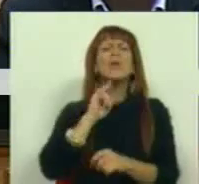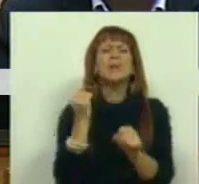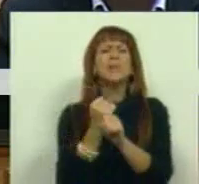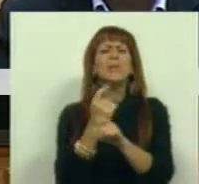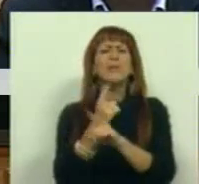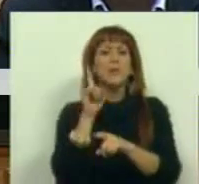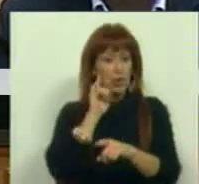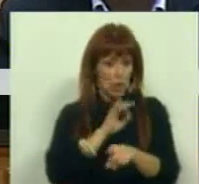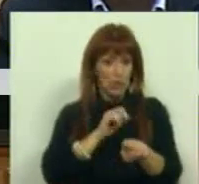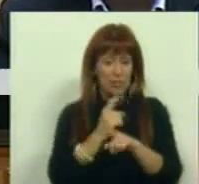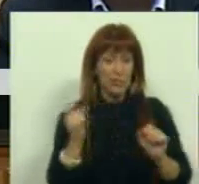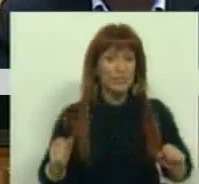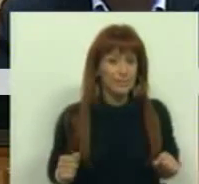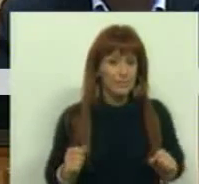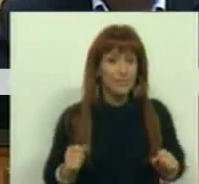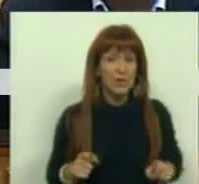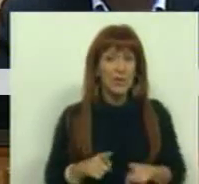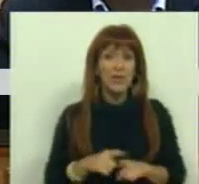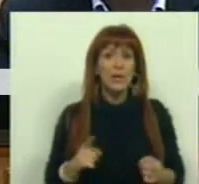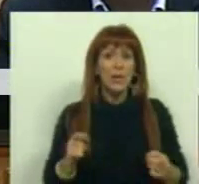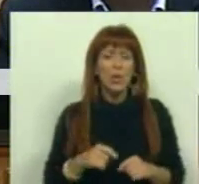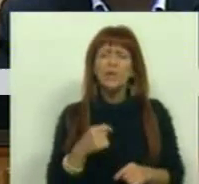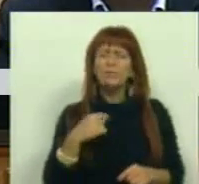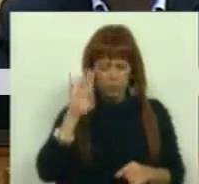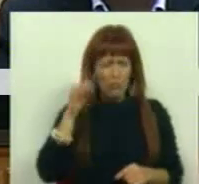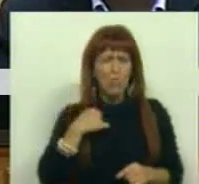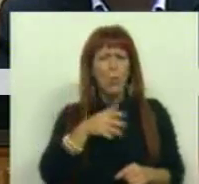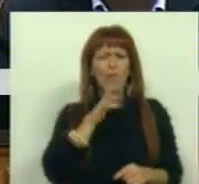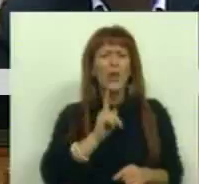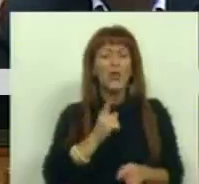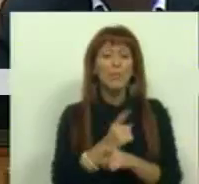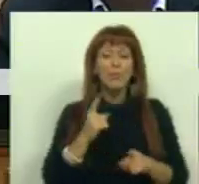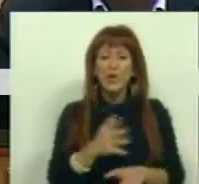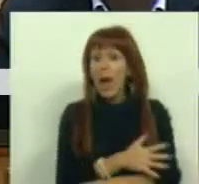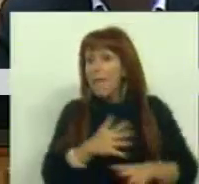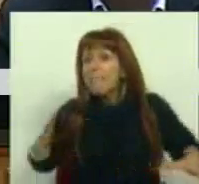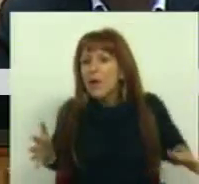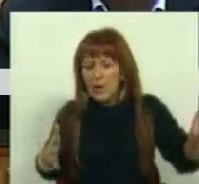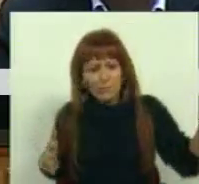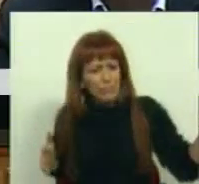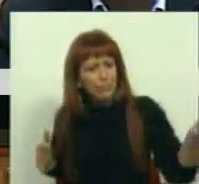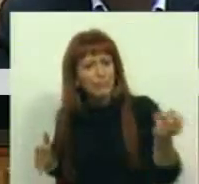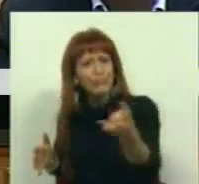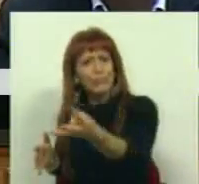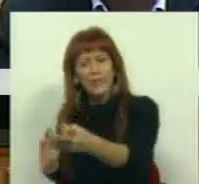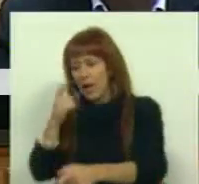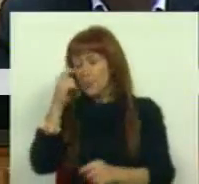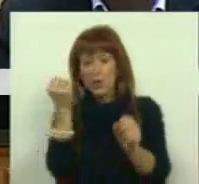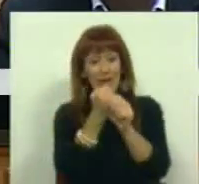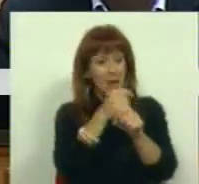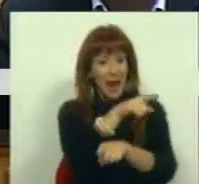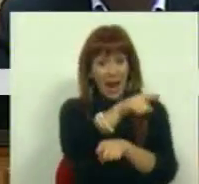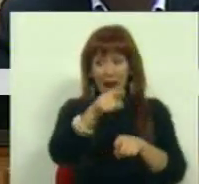trabalhadoras, senhoras e senhores deputados, medindo exatamente as palavras, porque a grande maioria das pessoas que